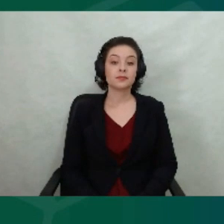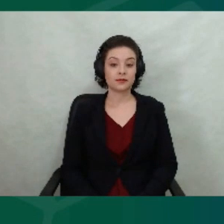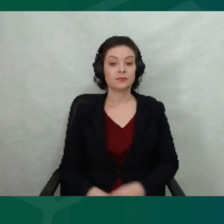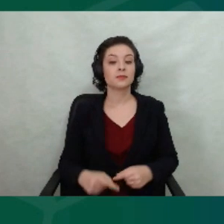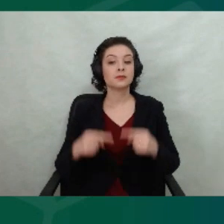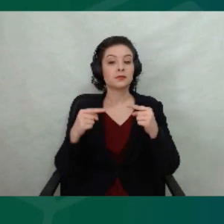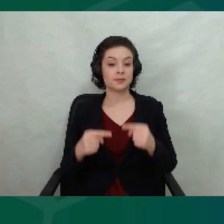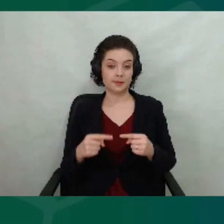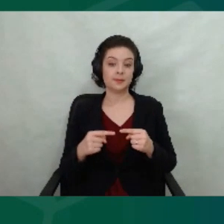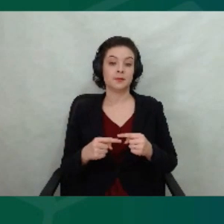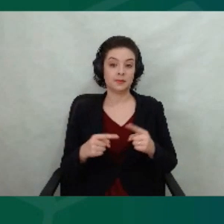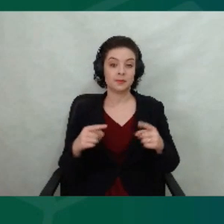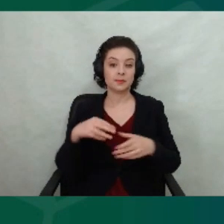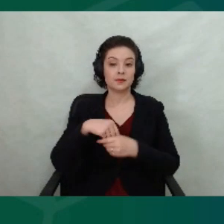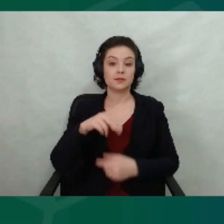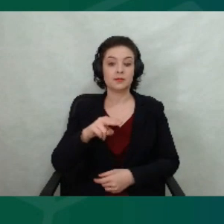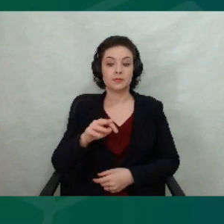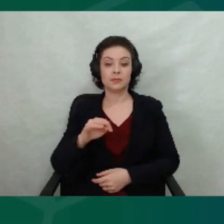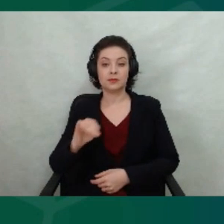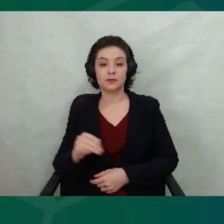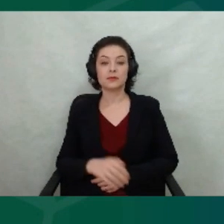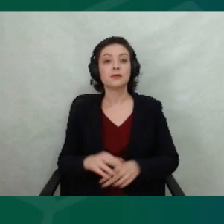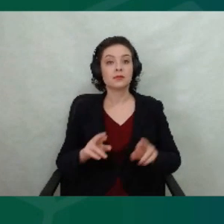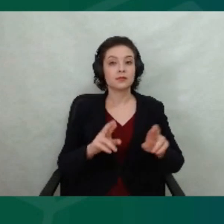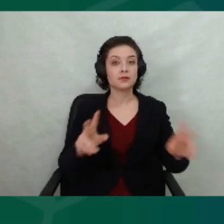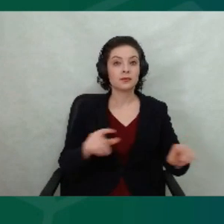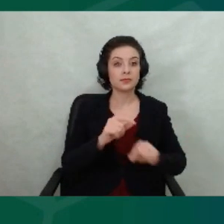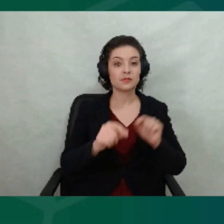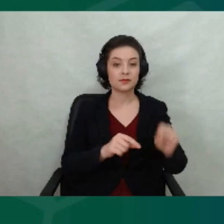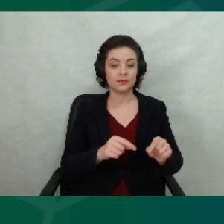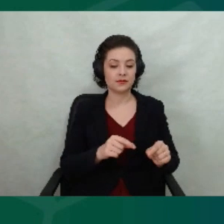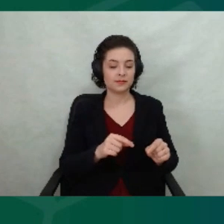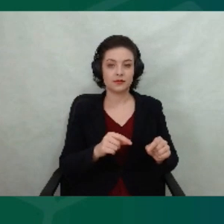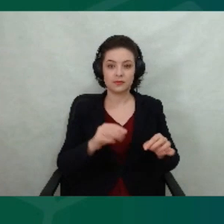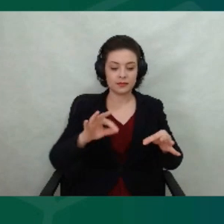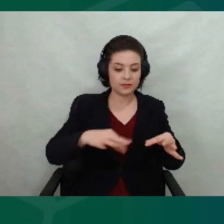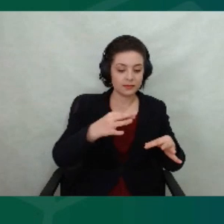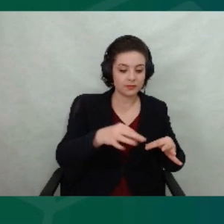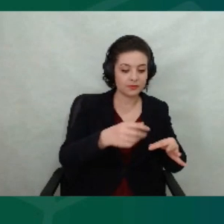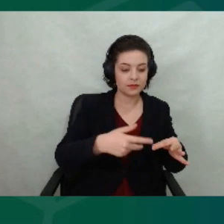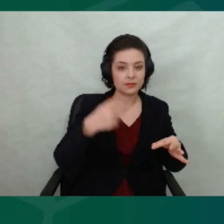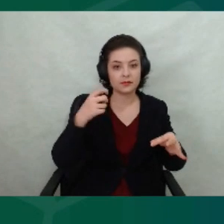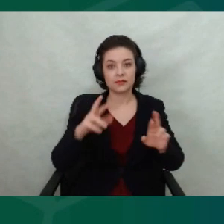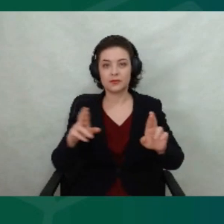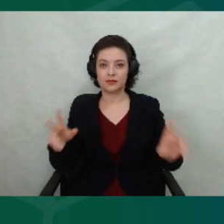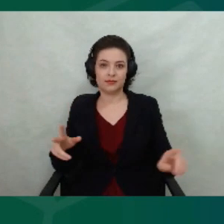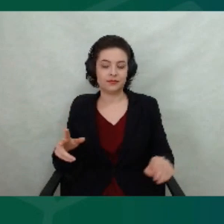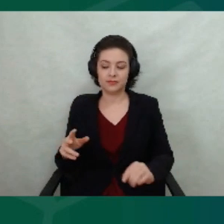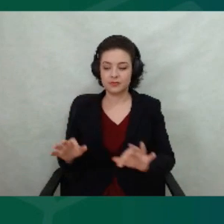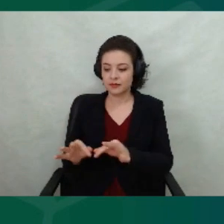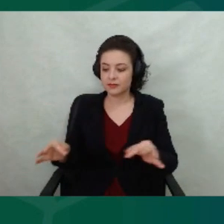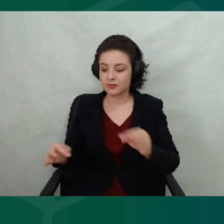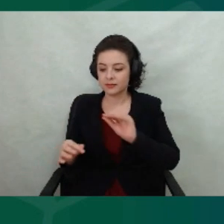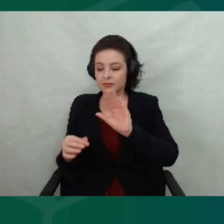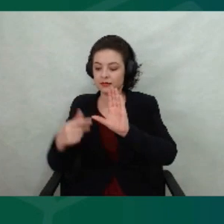da UTI, então é diferente fazermos uma sutura, por exemplo, uma extração, como é necessário, que temos